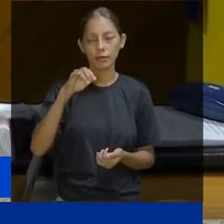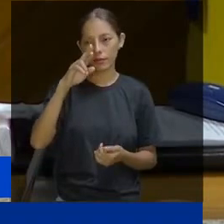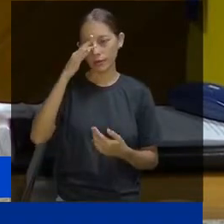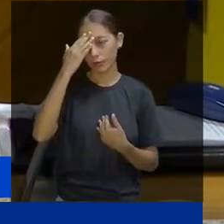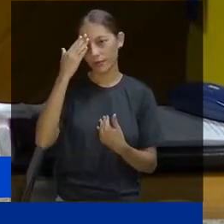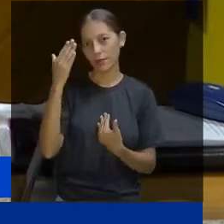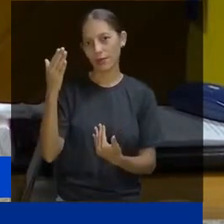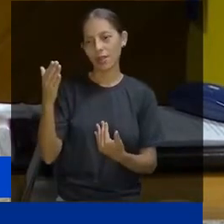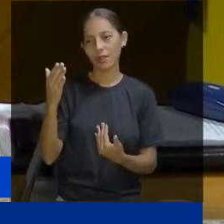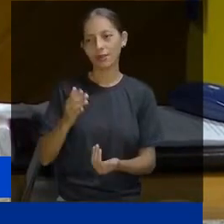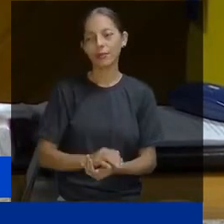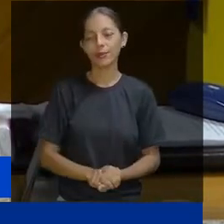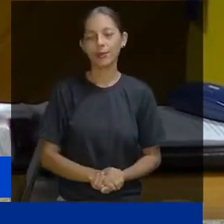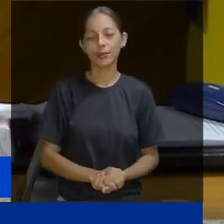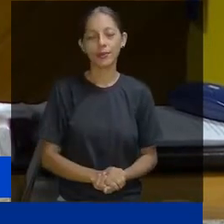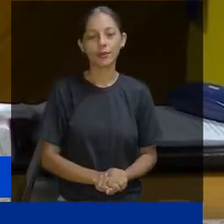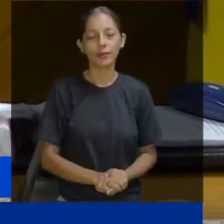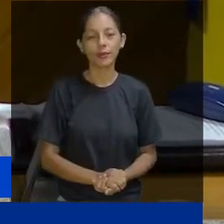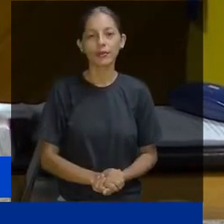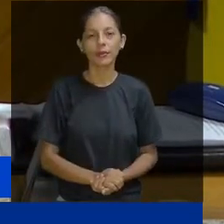bom?